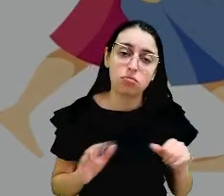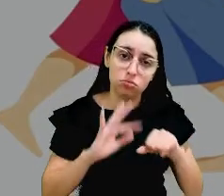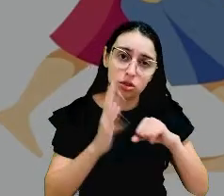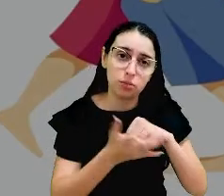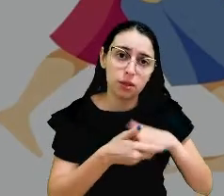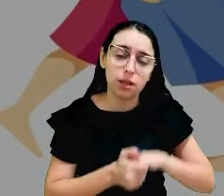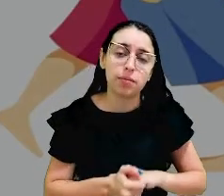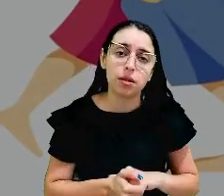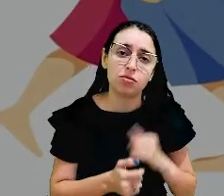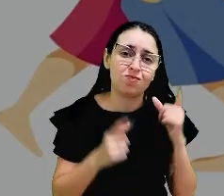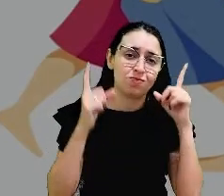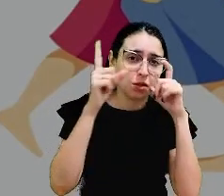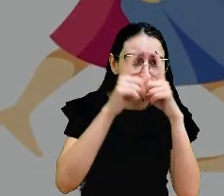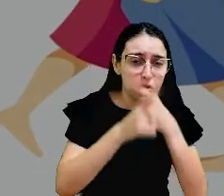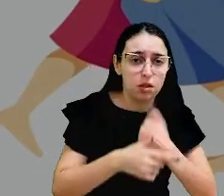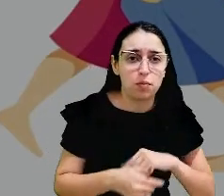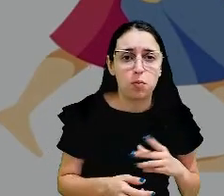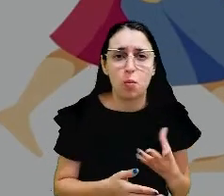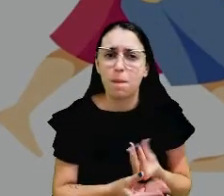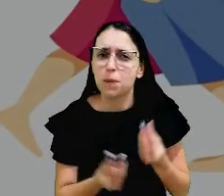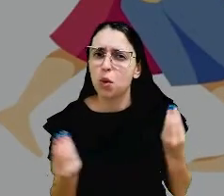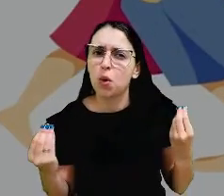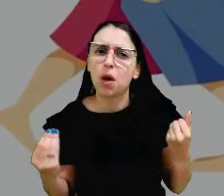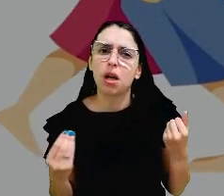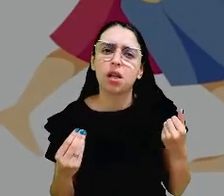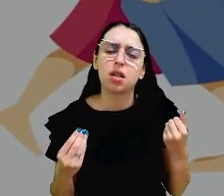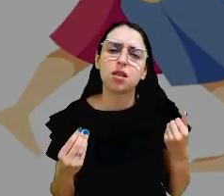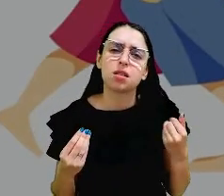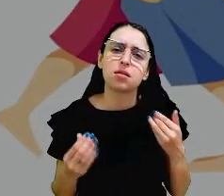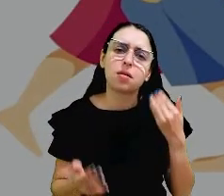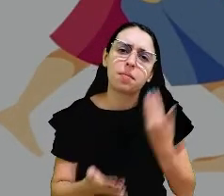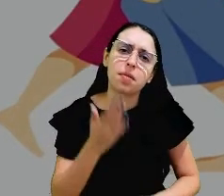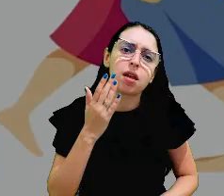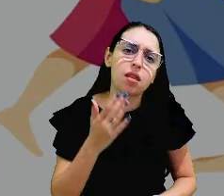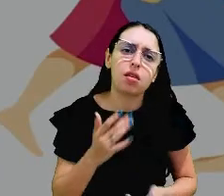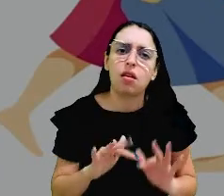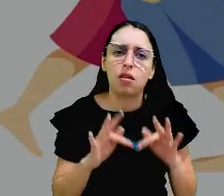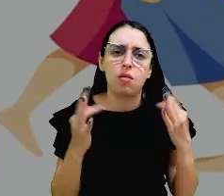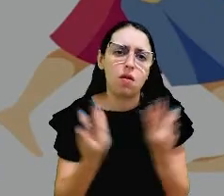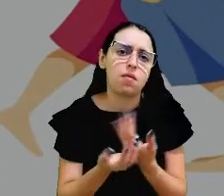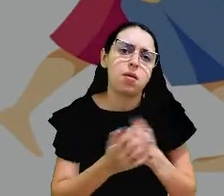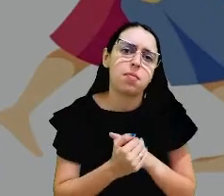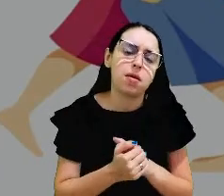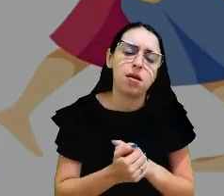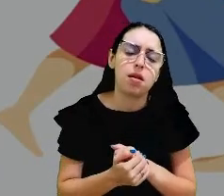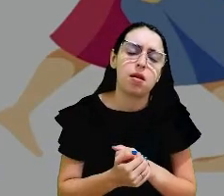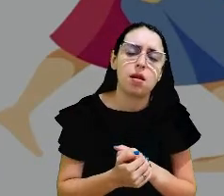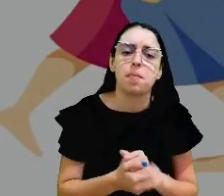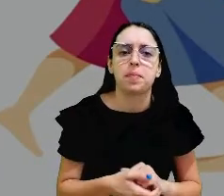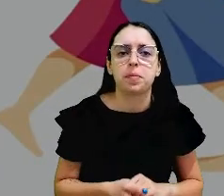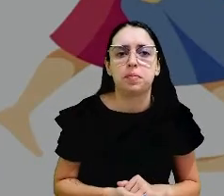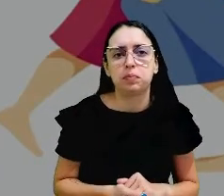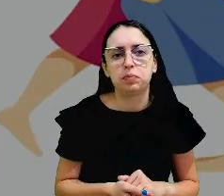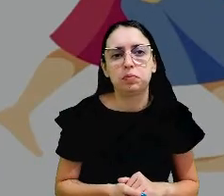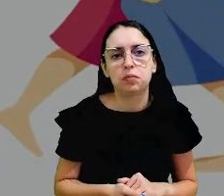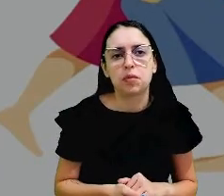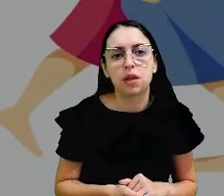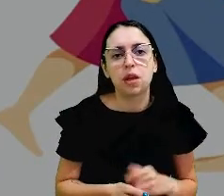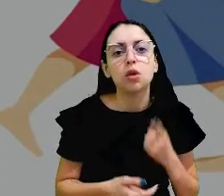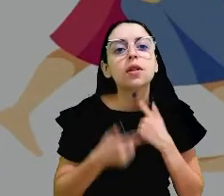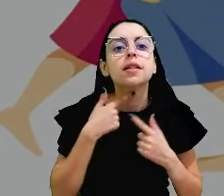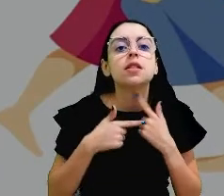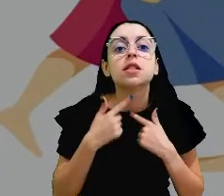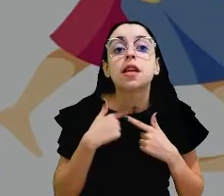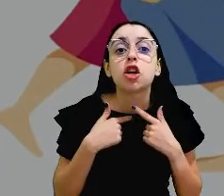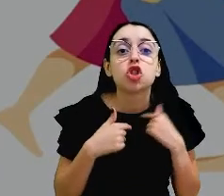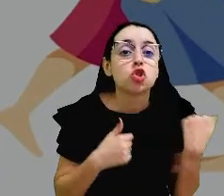de pandemia tão difícil, em que muitas perderam até seus entes queridos. Então, o meu desejo